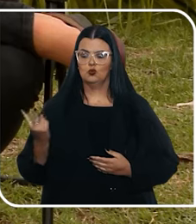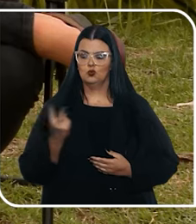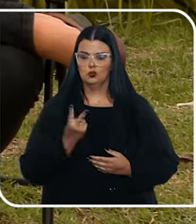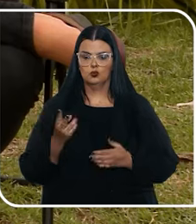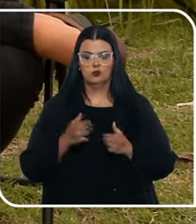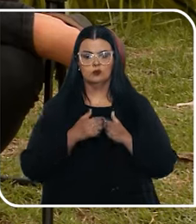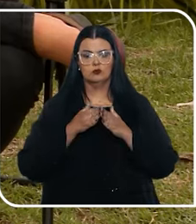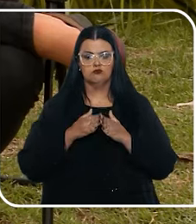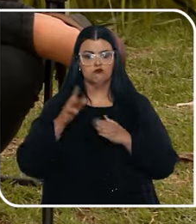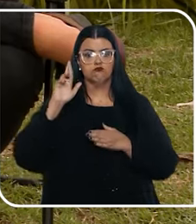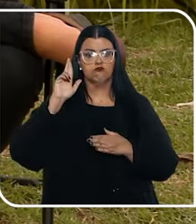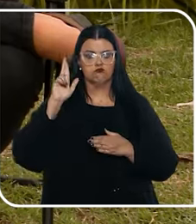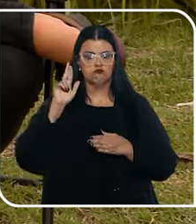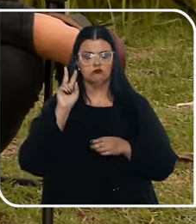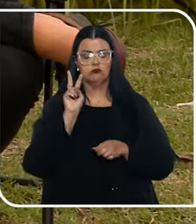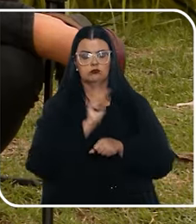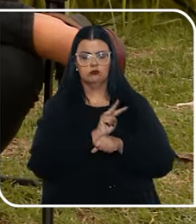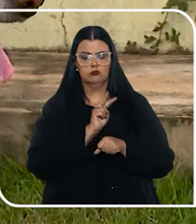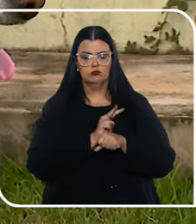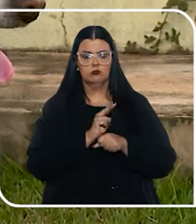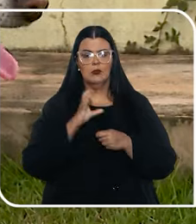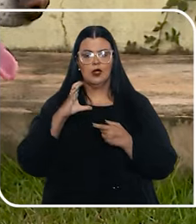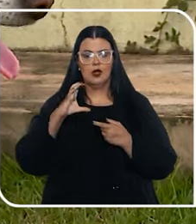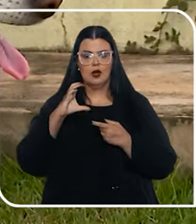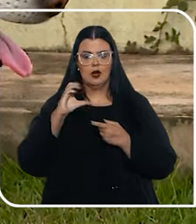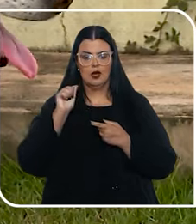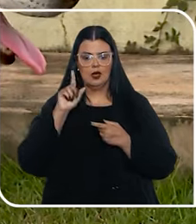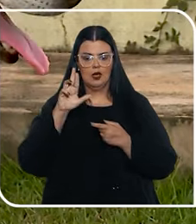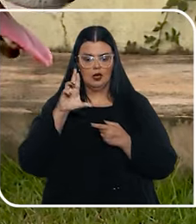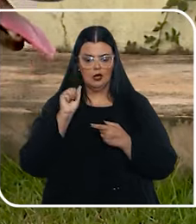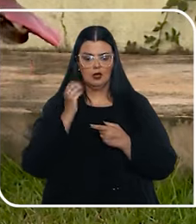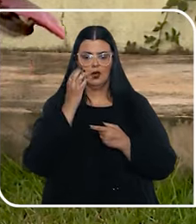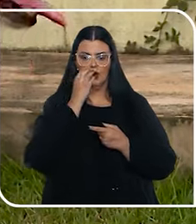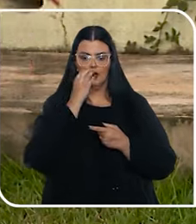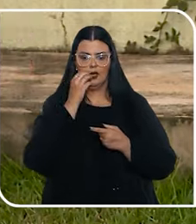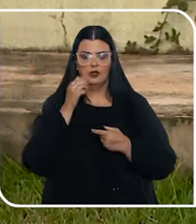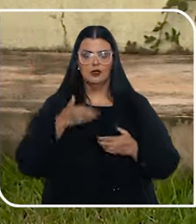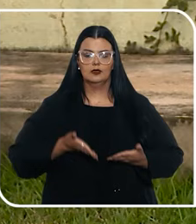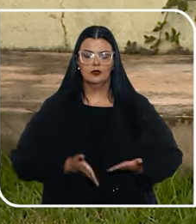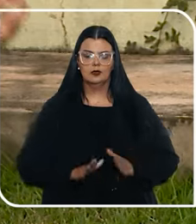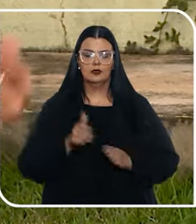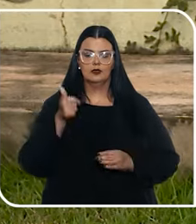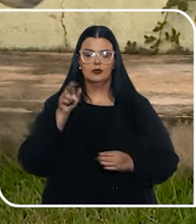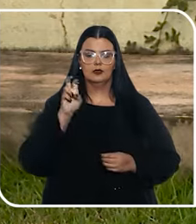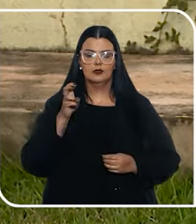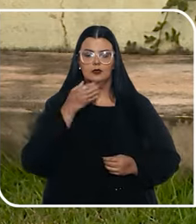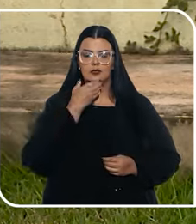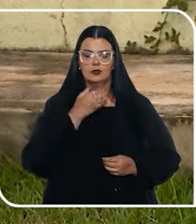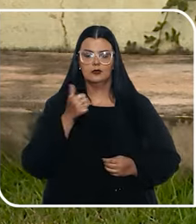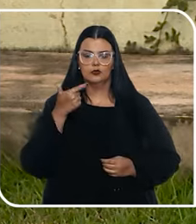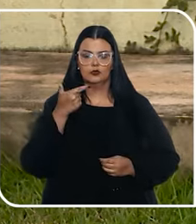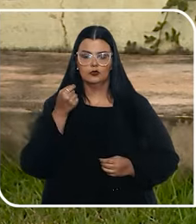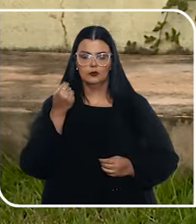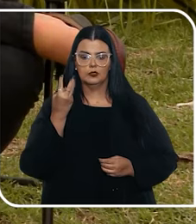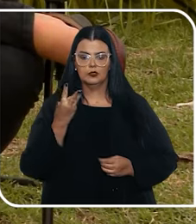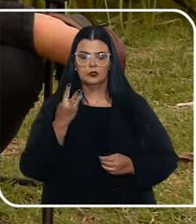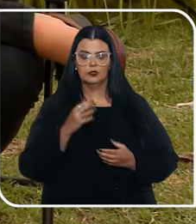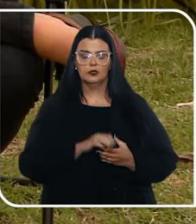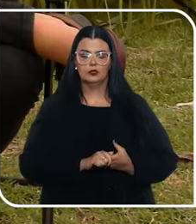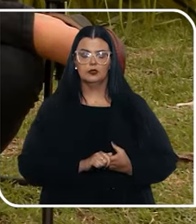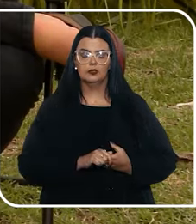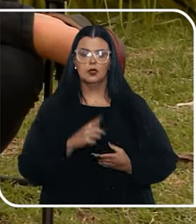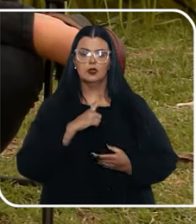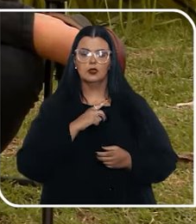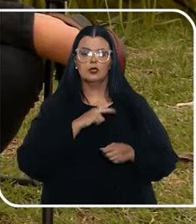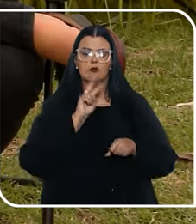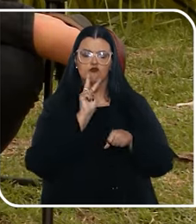os requerentes são tutores de uma cadela de nome Clara, nascida em 15 de dezembro de 2013, a